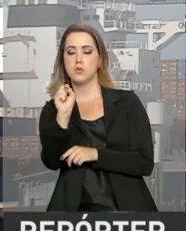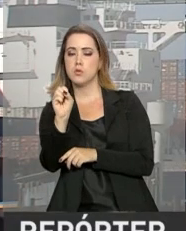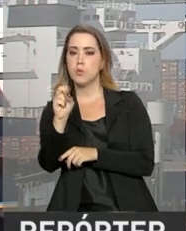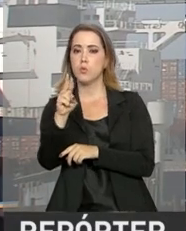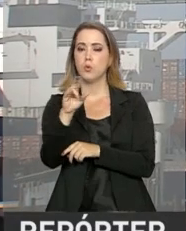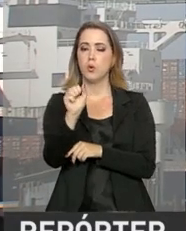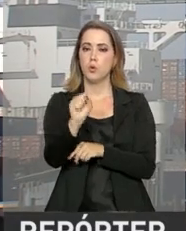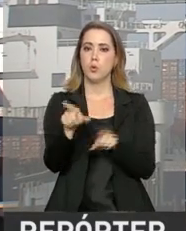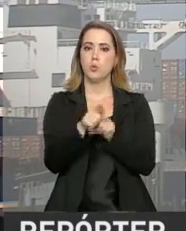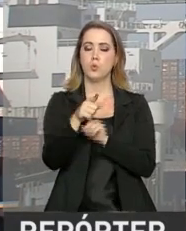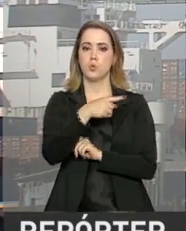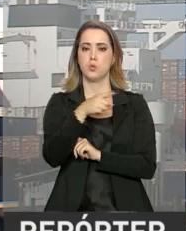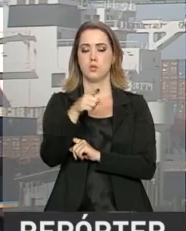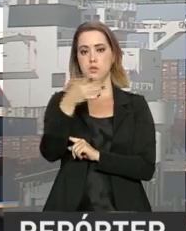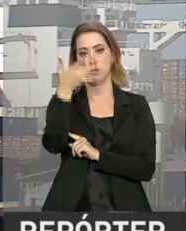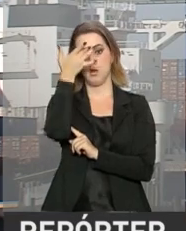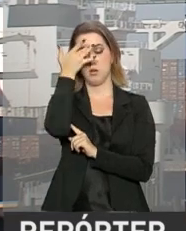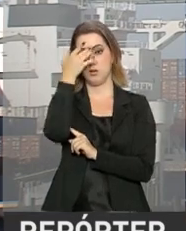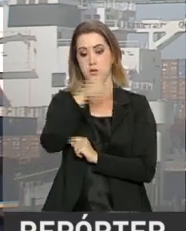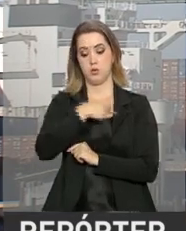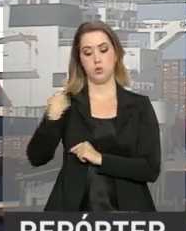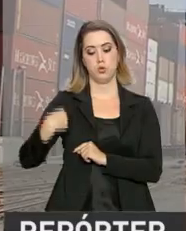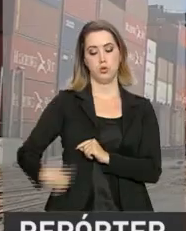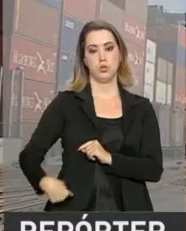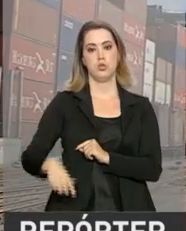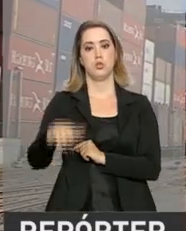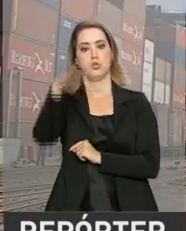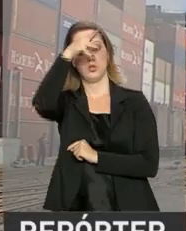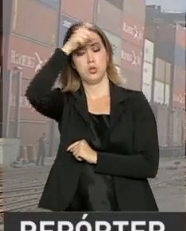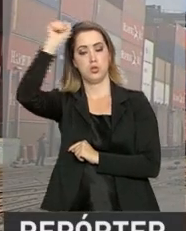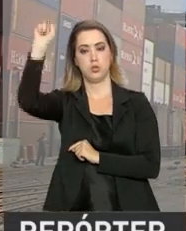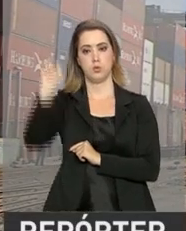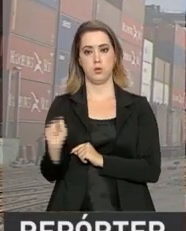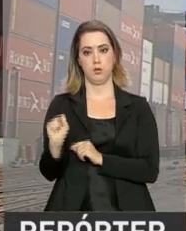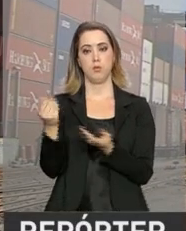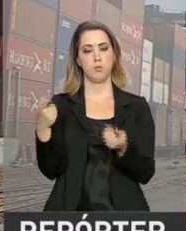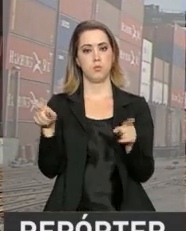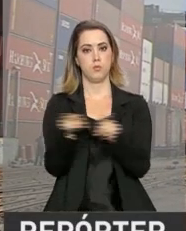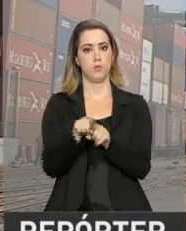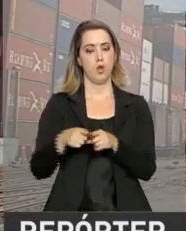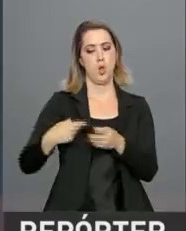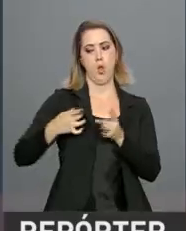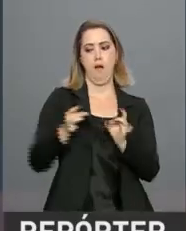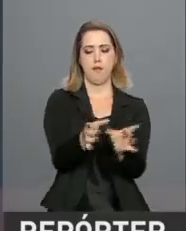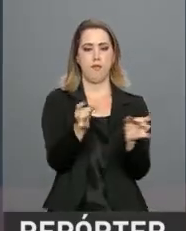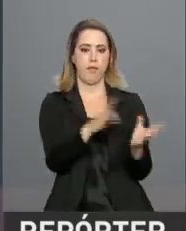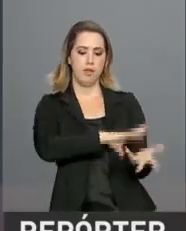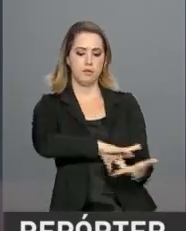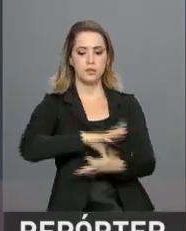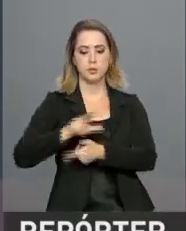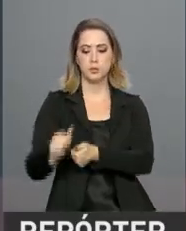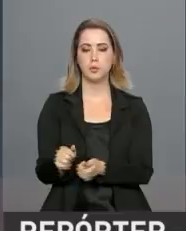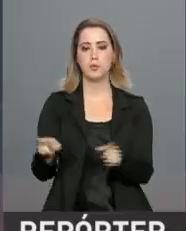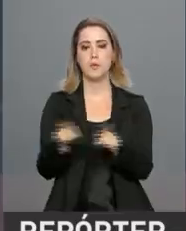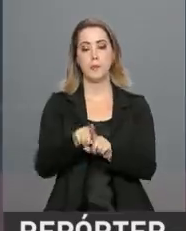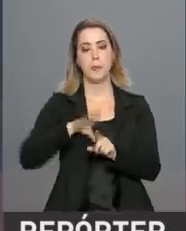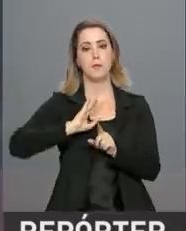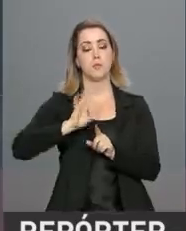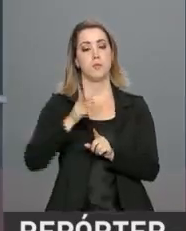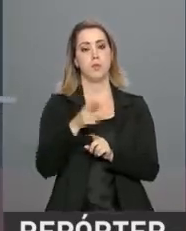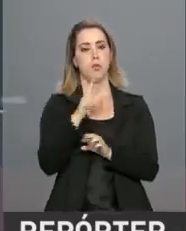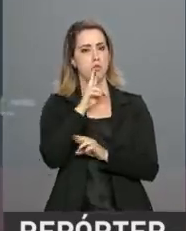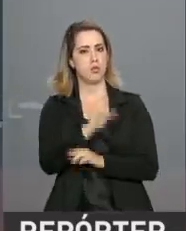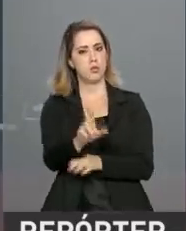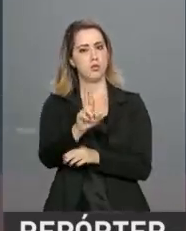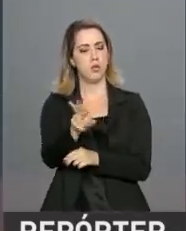Sul. Desde 2001, os países mais do que dobraram sua participação nas exportações mundiais e em 2015 já respondiam por